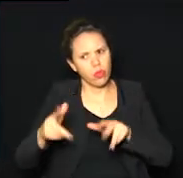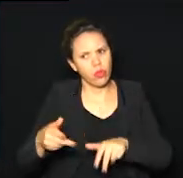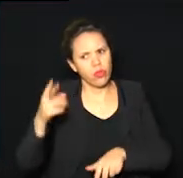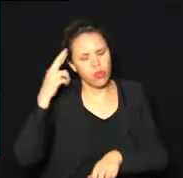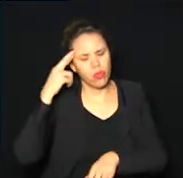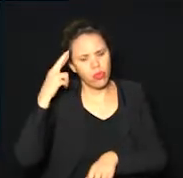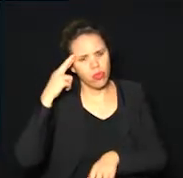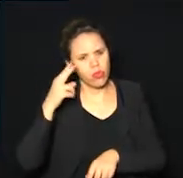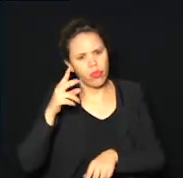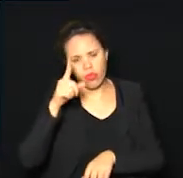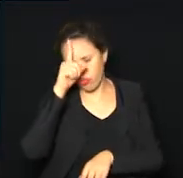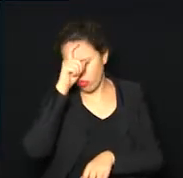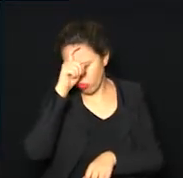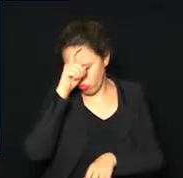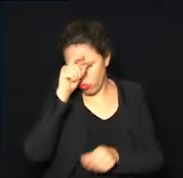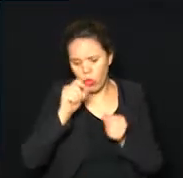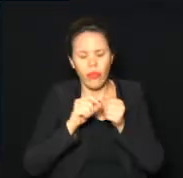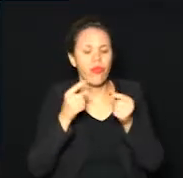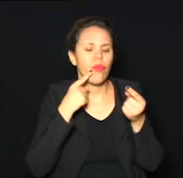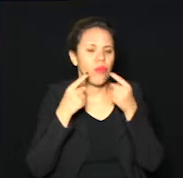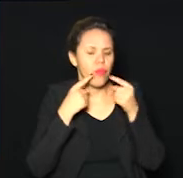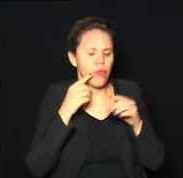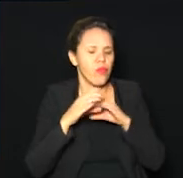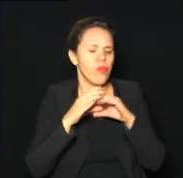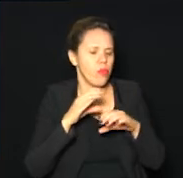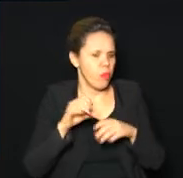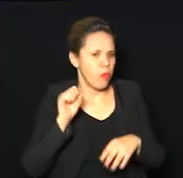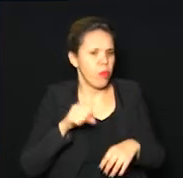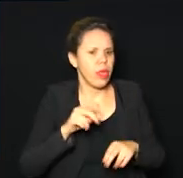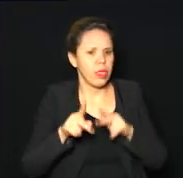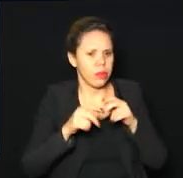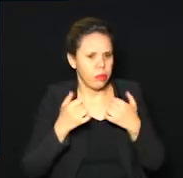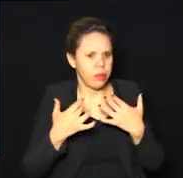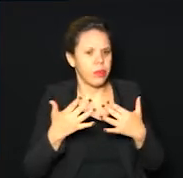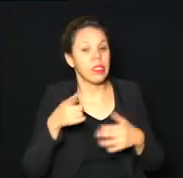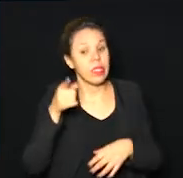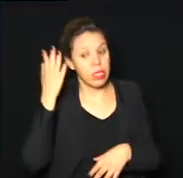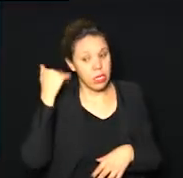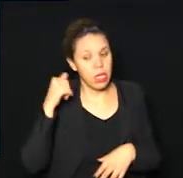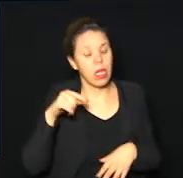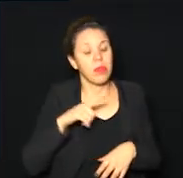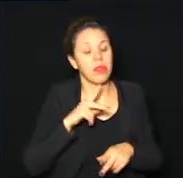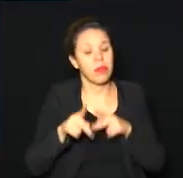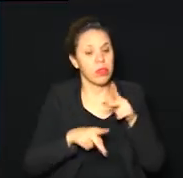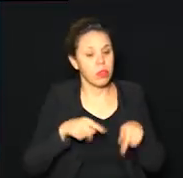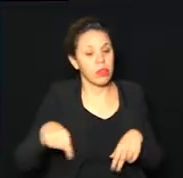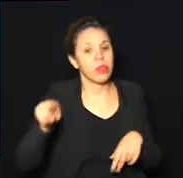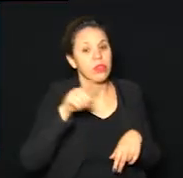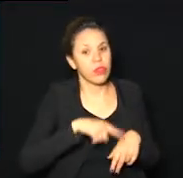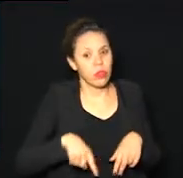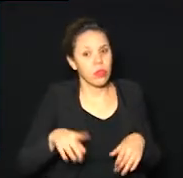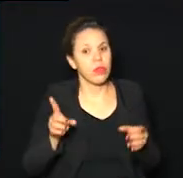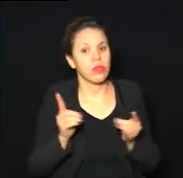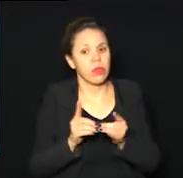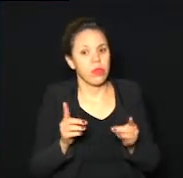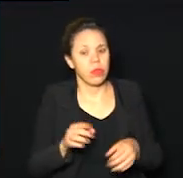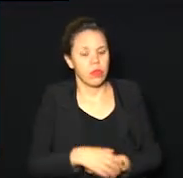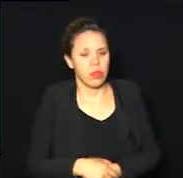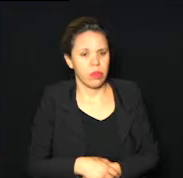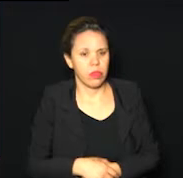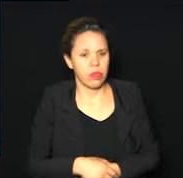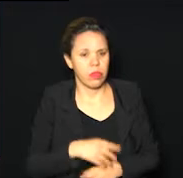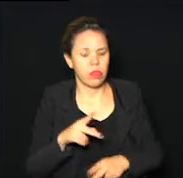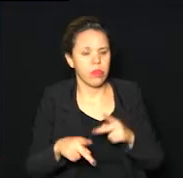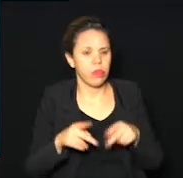hospital para fazer esse diálogo e para que a população saiba que aqueles que estão atendendo, né, aqueles